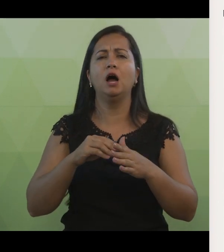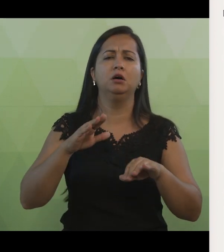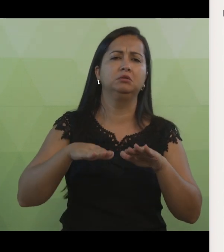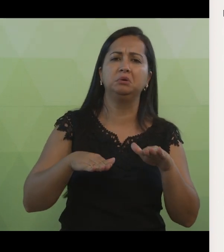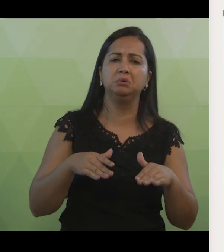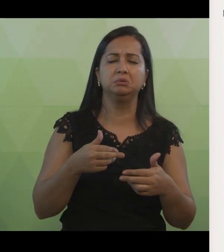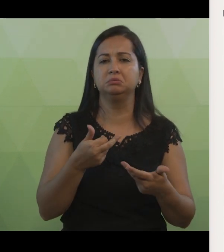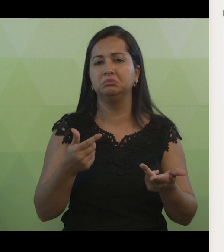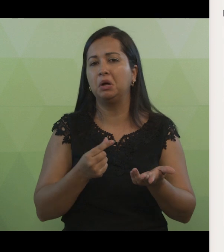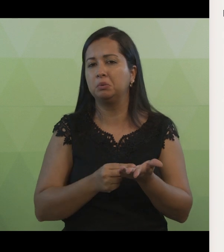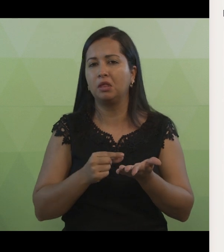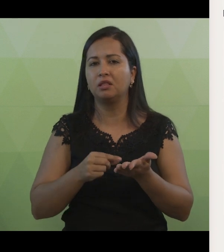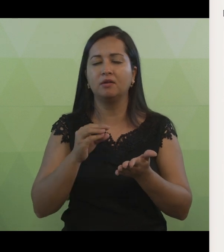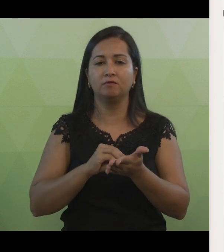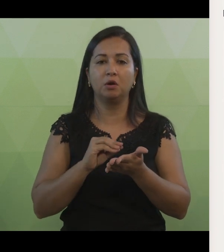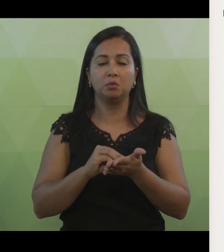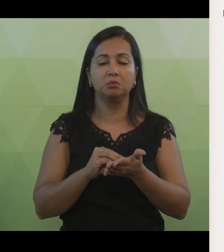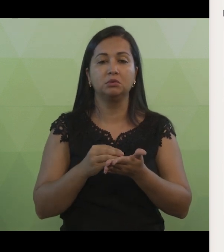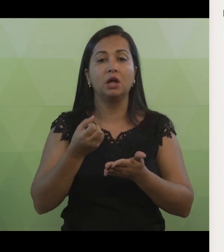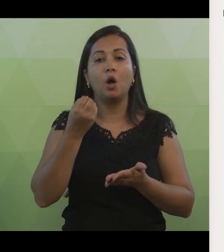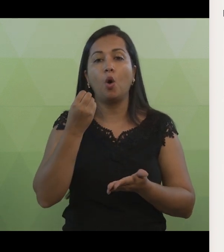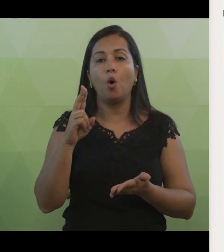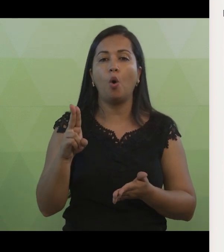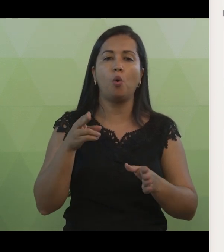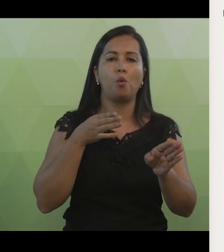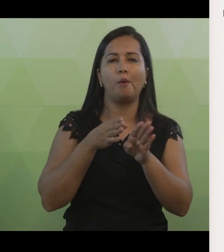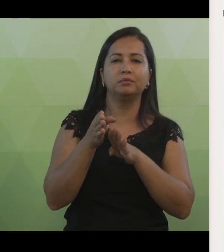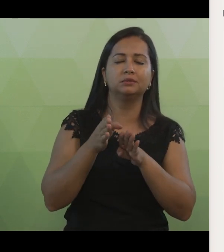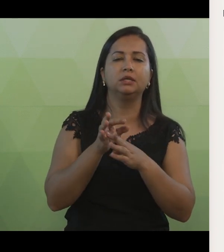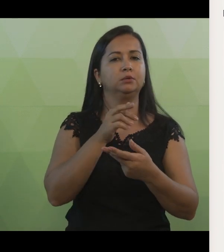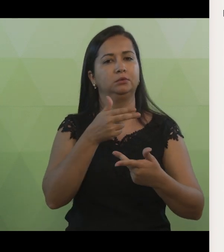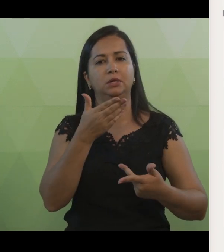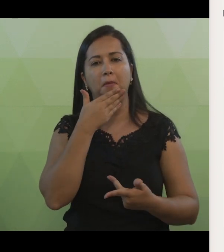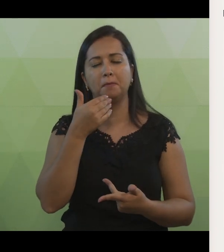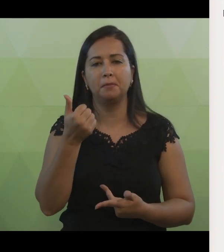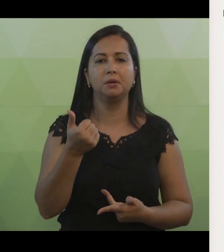ou recomendações para melhorias, procedimentos que não tenham